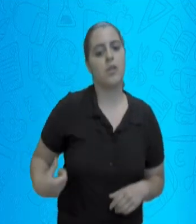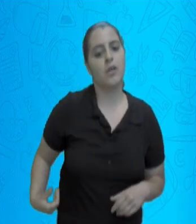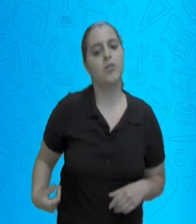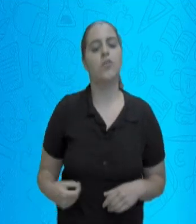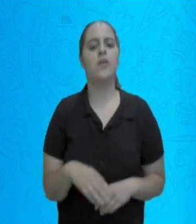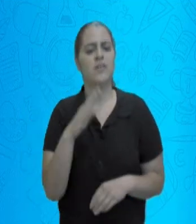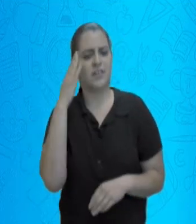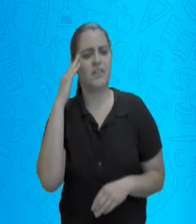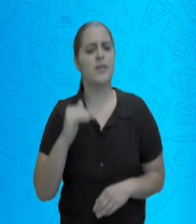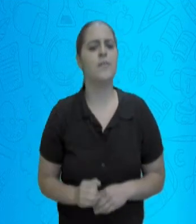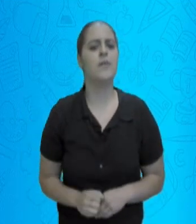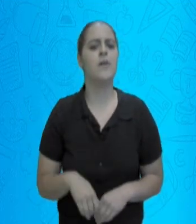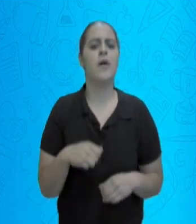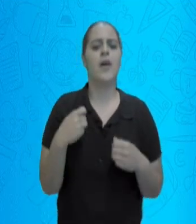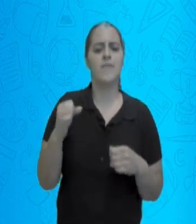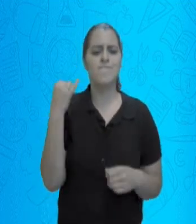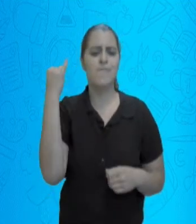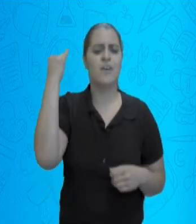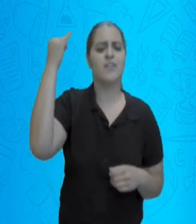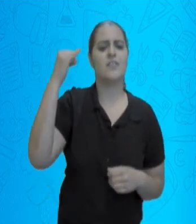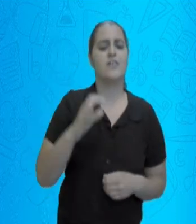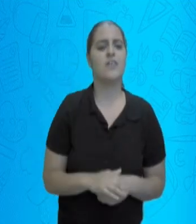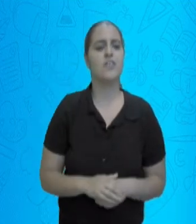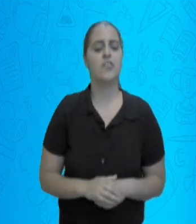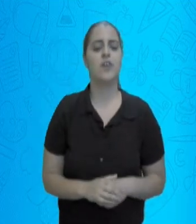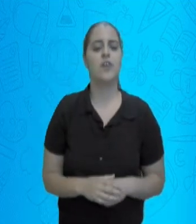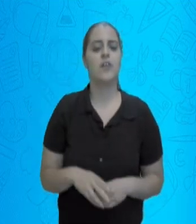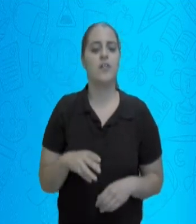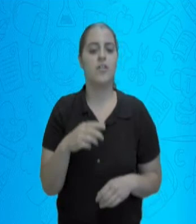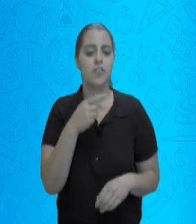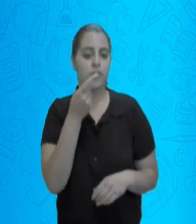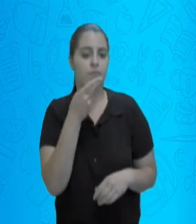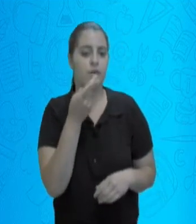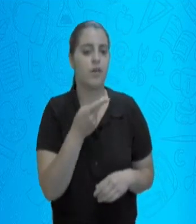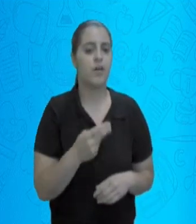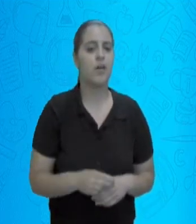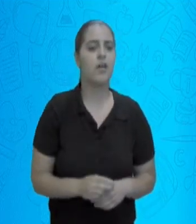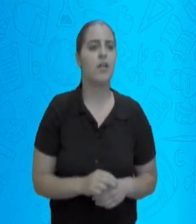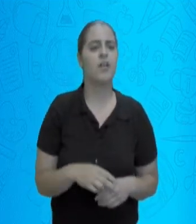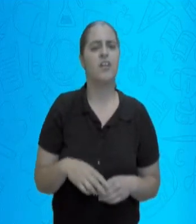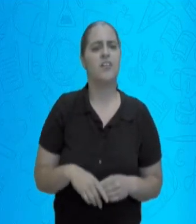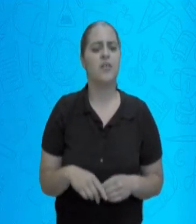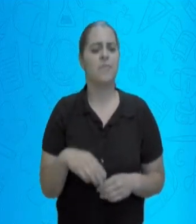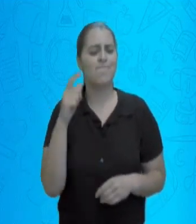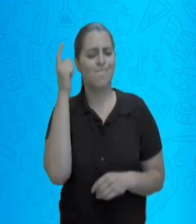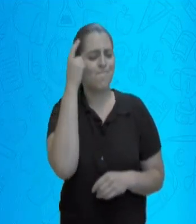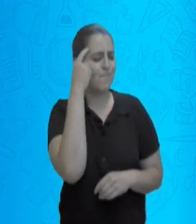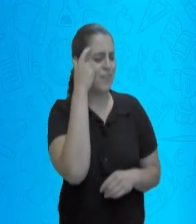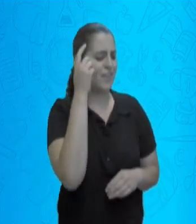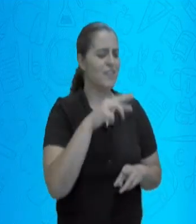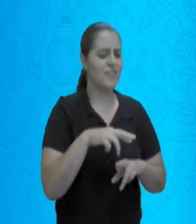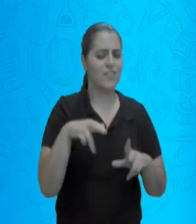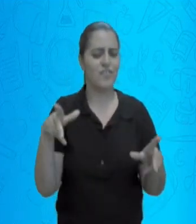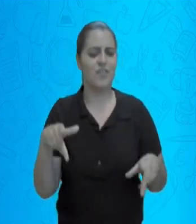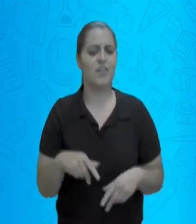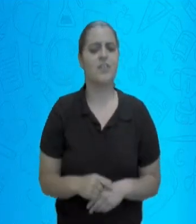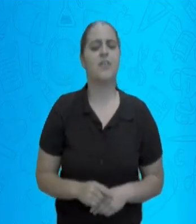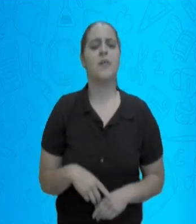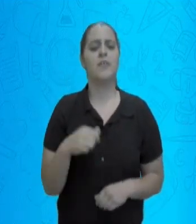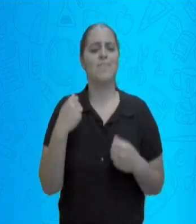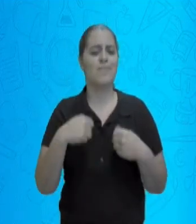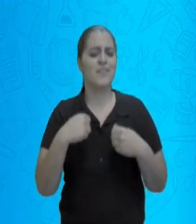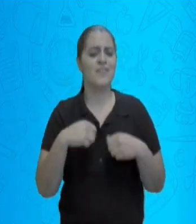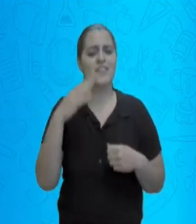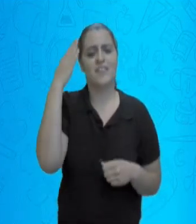cidadania? Isso é muito importante. Às vezes a gente fala alguma coisa, a gente pensa coisas diferentes, mas eu